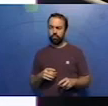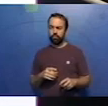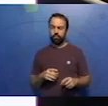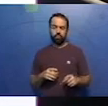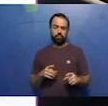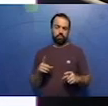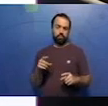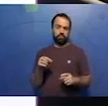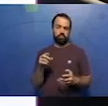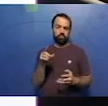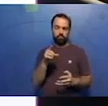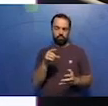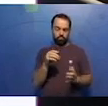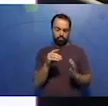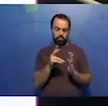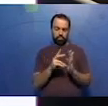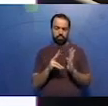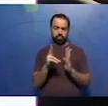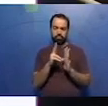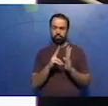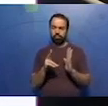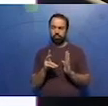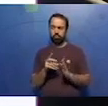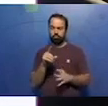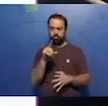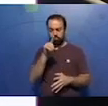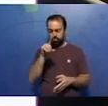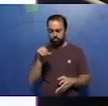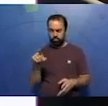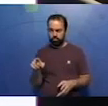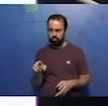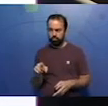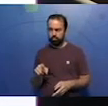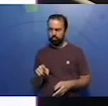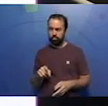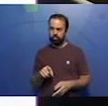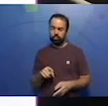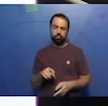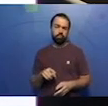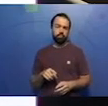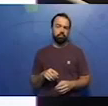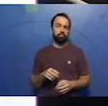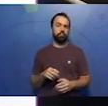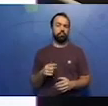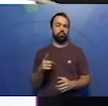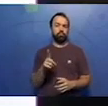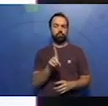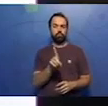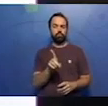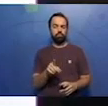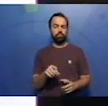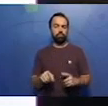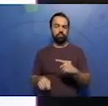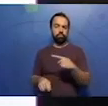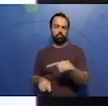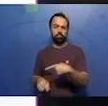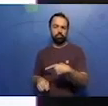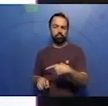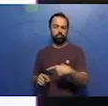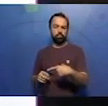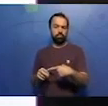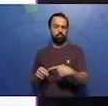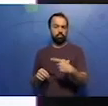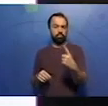horas e os minutos, e eles coincidiram. O que é isso? Marcar no mesmo lugar.